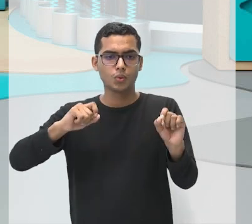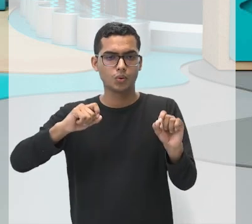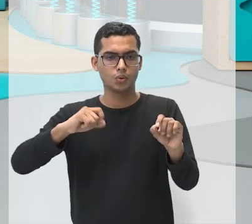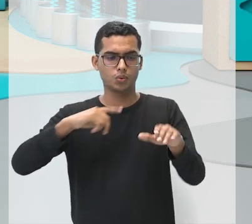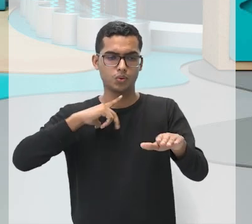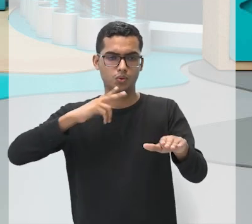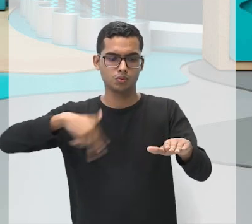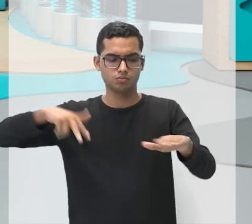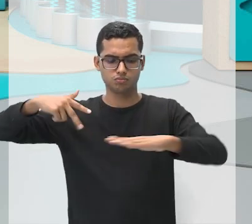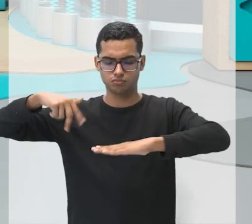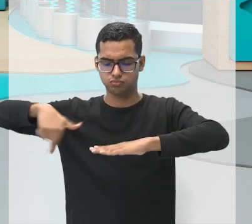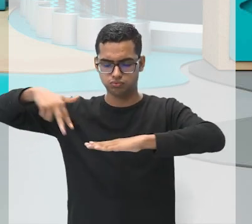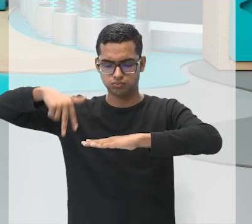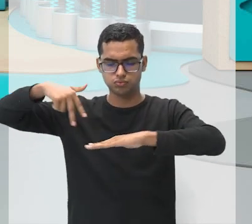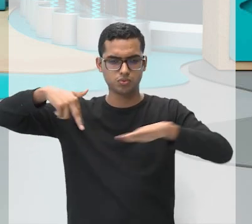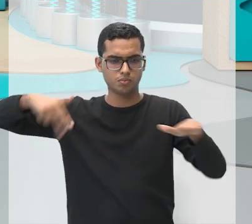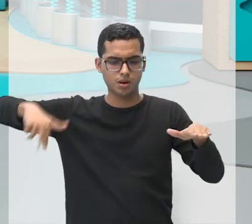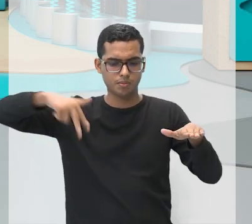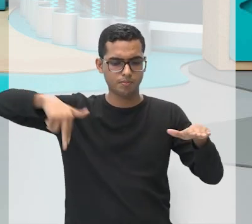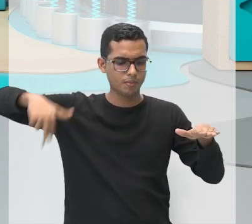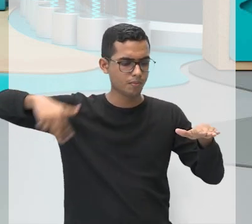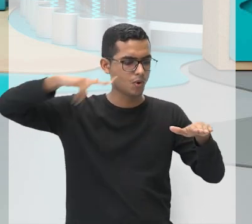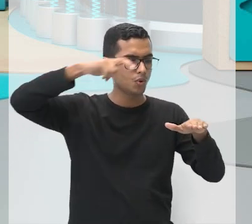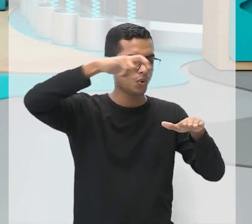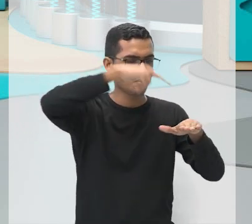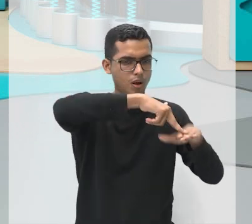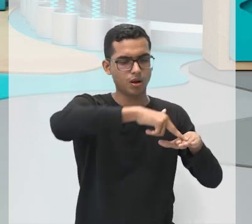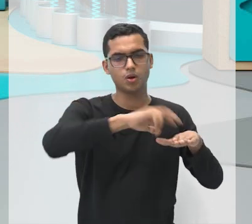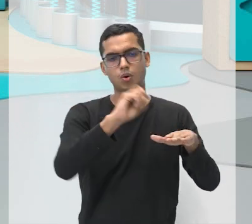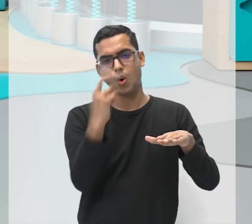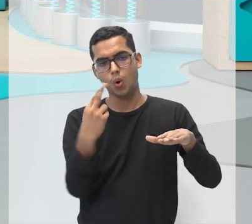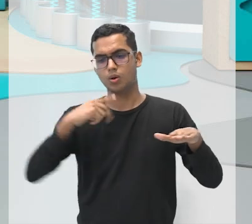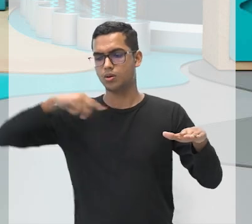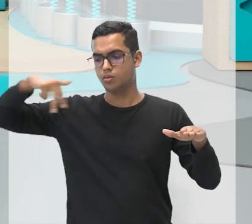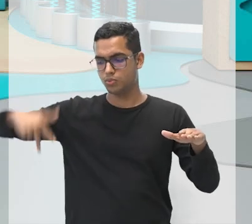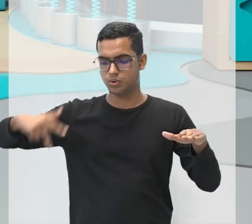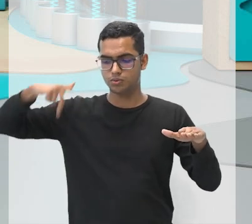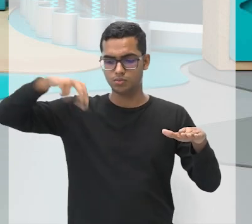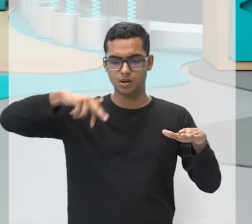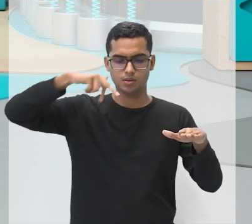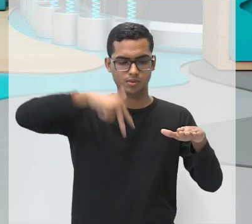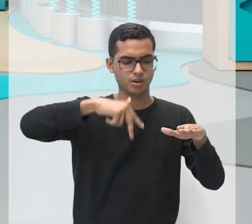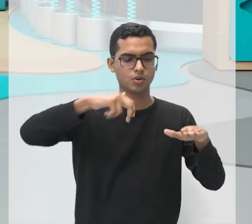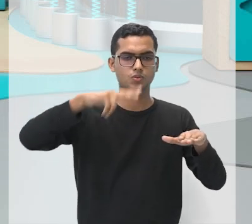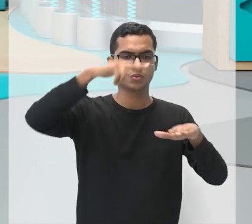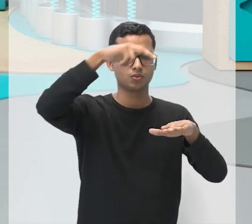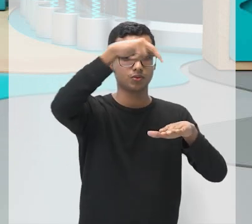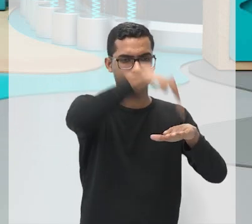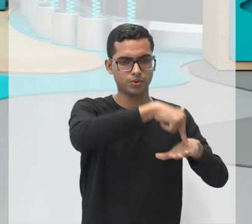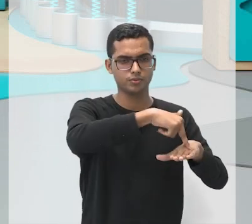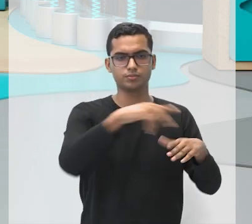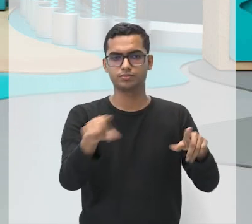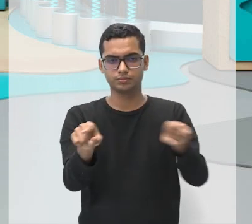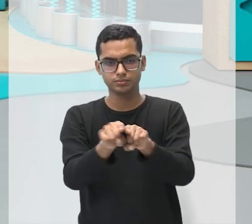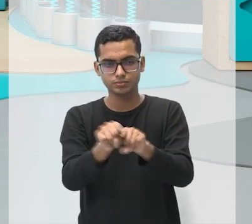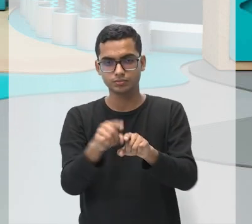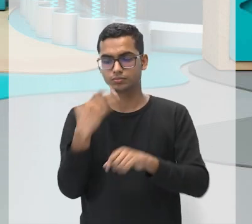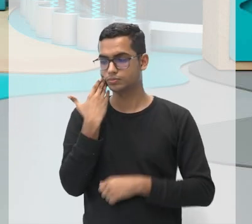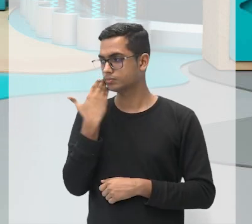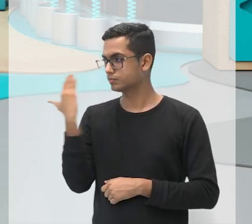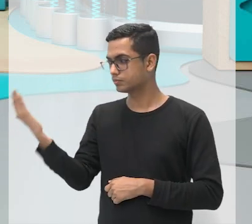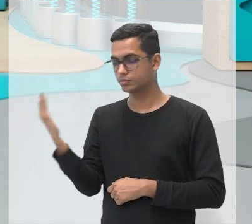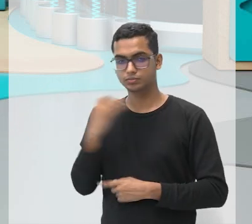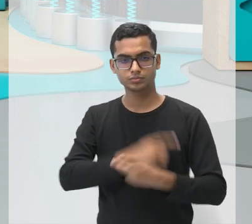salto triplo, ok? São aqueles que o indivíduo vai saltar em direção à linha do horizonte, por isso que tem esse nome. E a gente vai ter também os